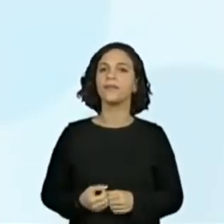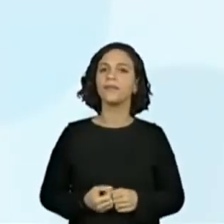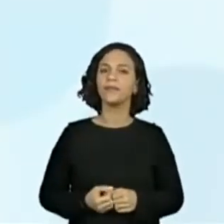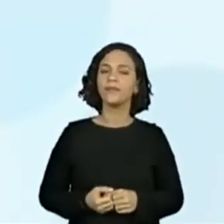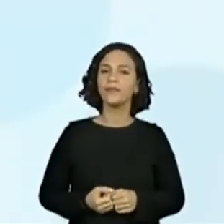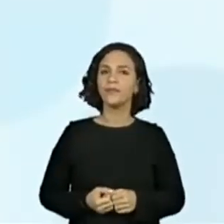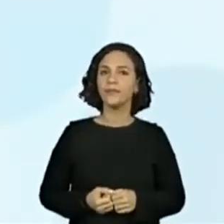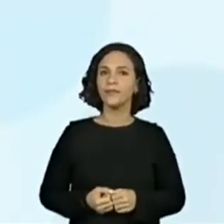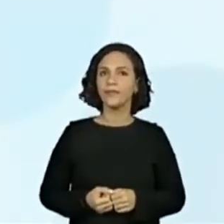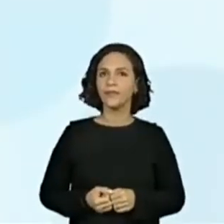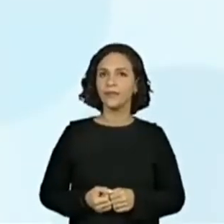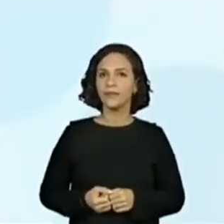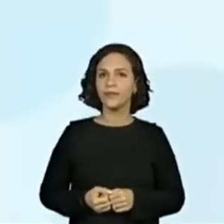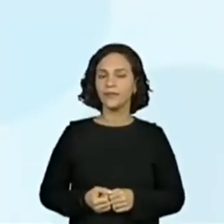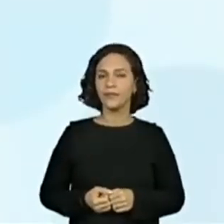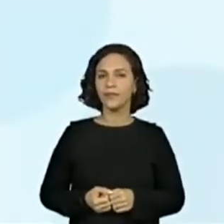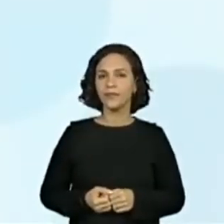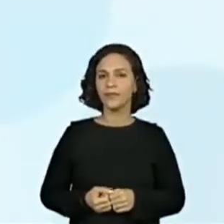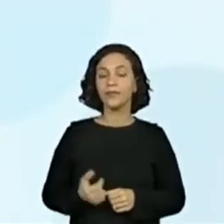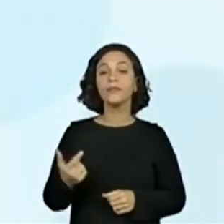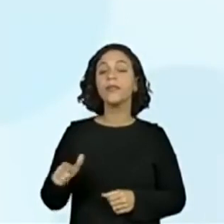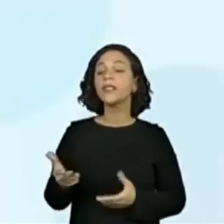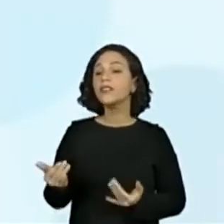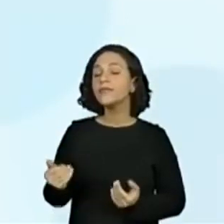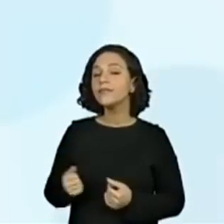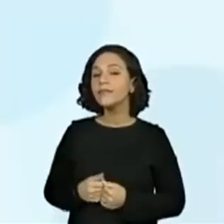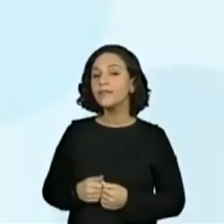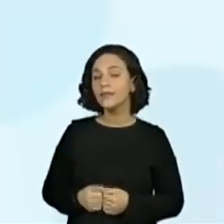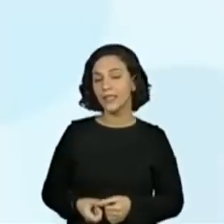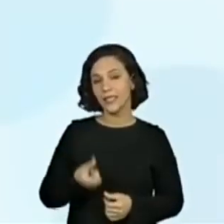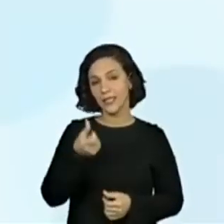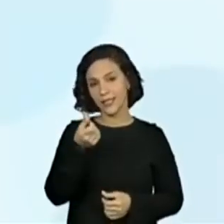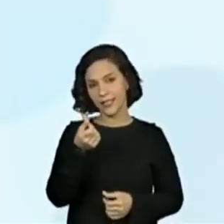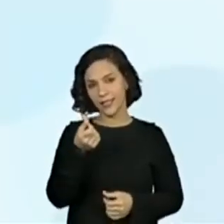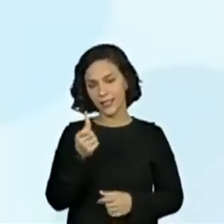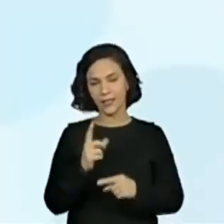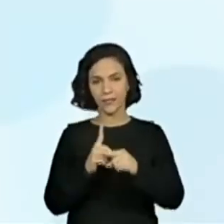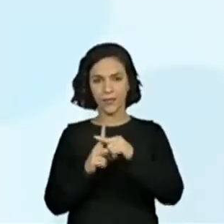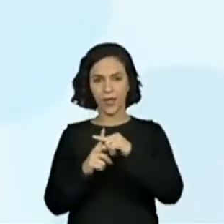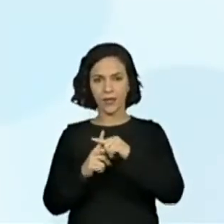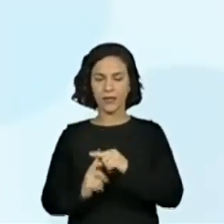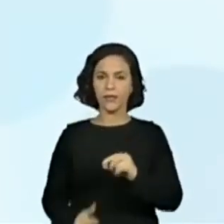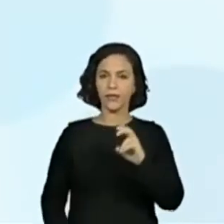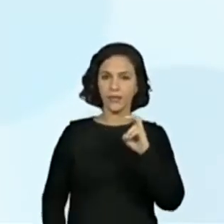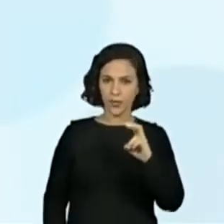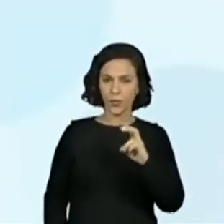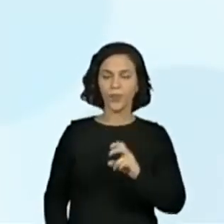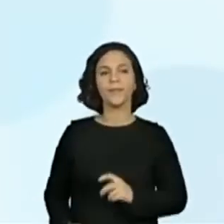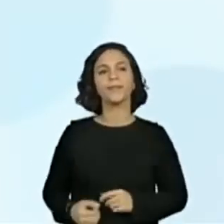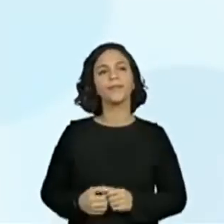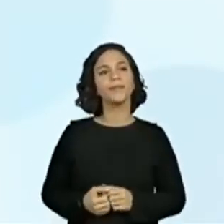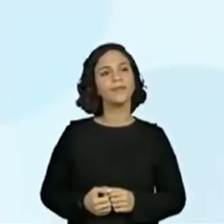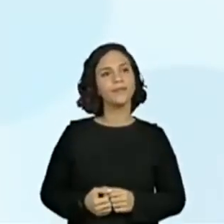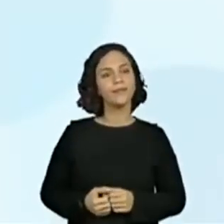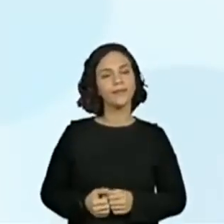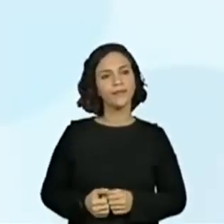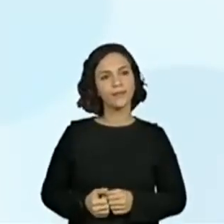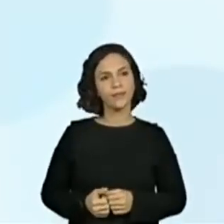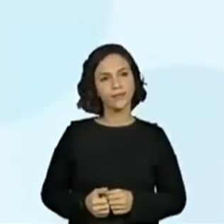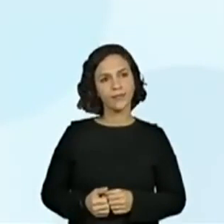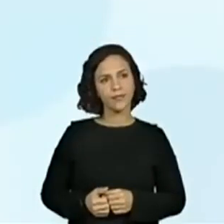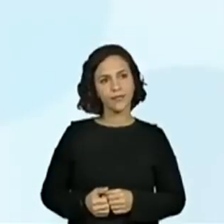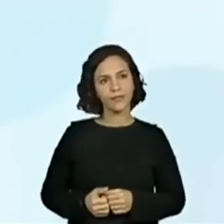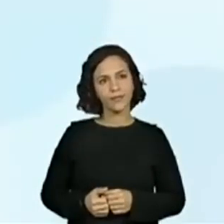Isso. 9 mais 6. 6 mais 5. Uhum. 6